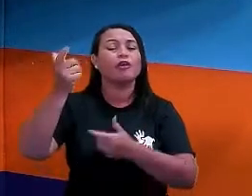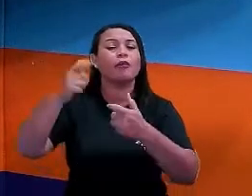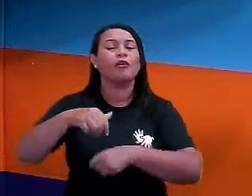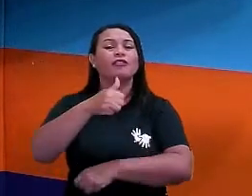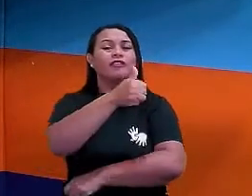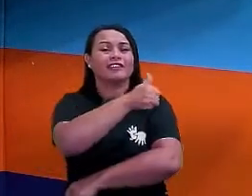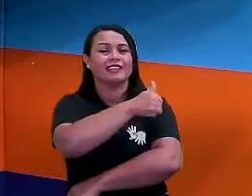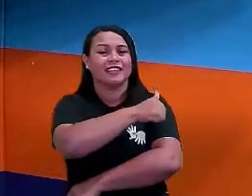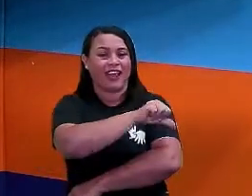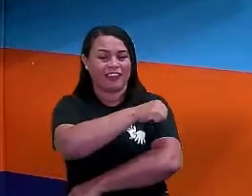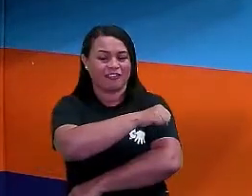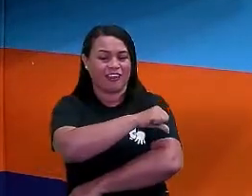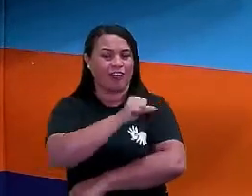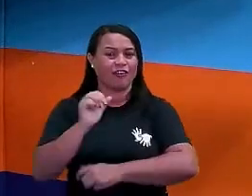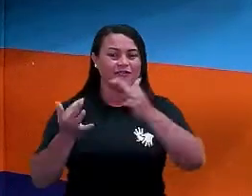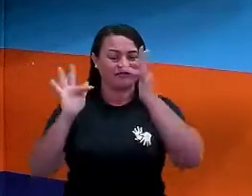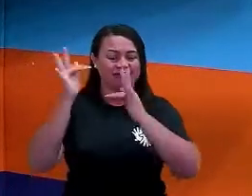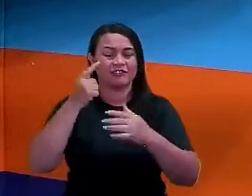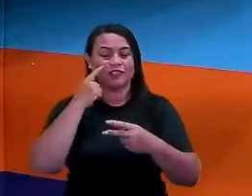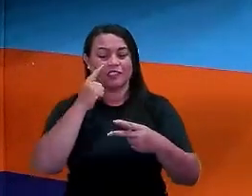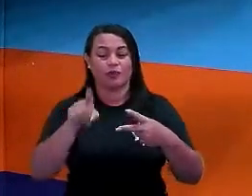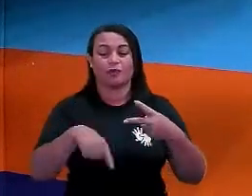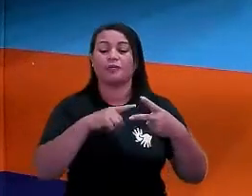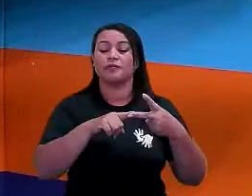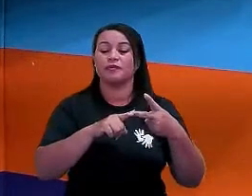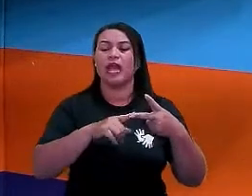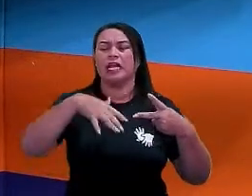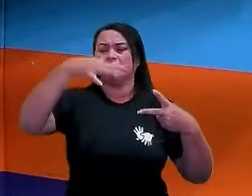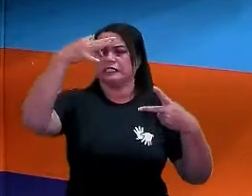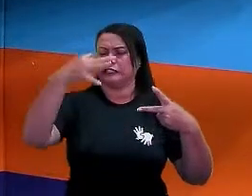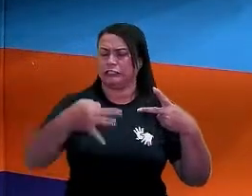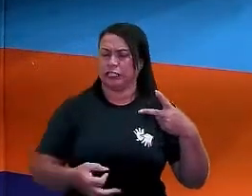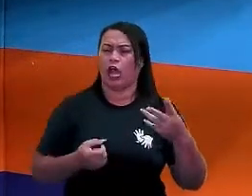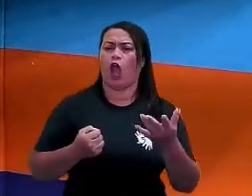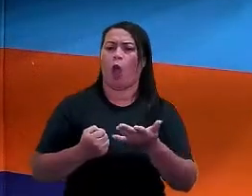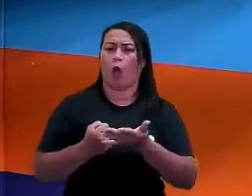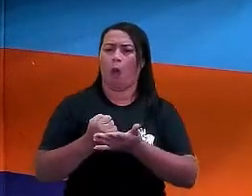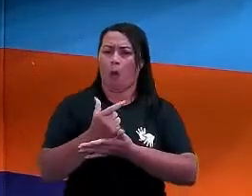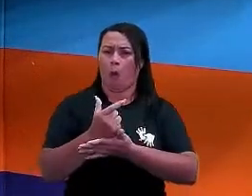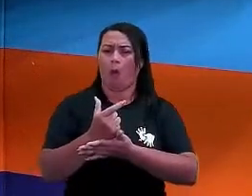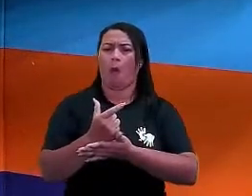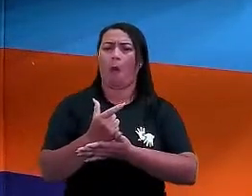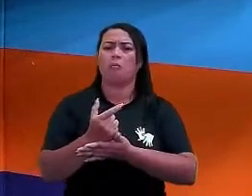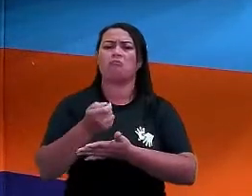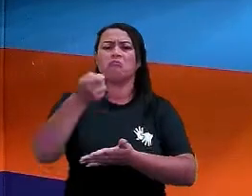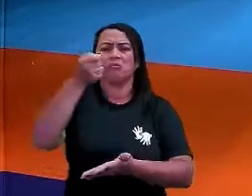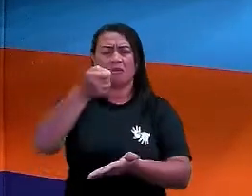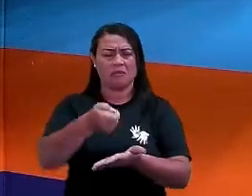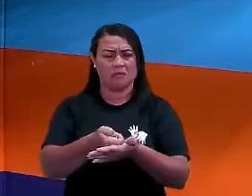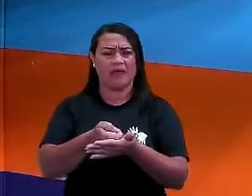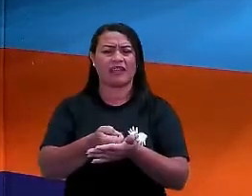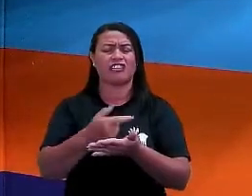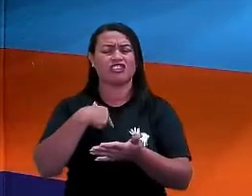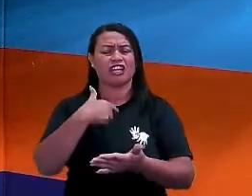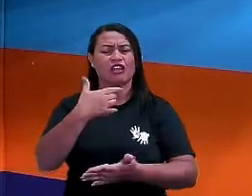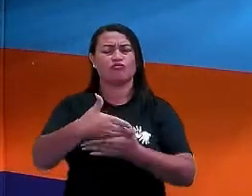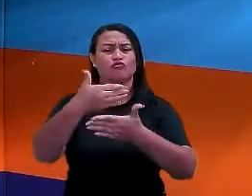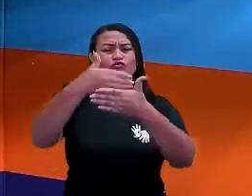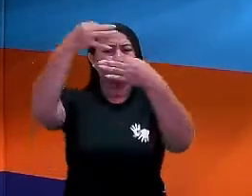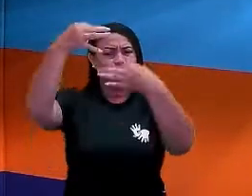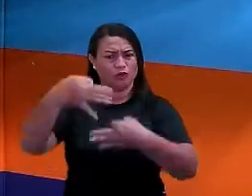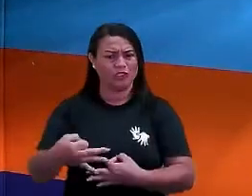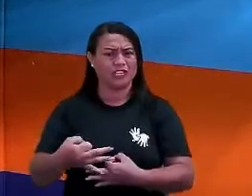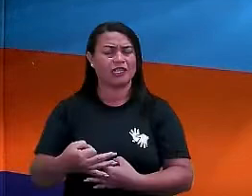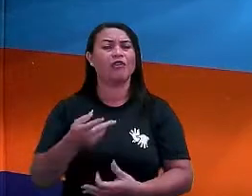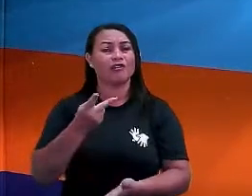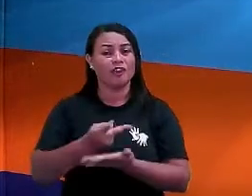Going to. A segunda, eu já estou com a passagem comprada, apartamento reservado, tudo certinho. É o